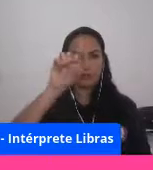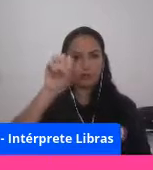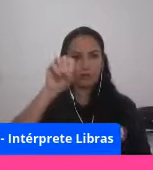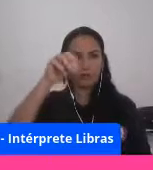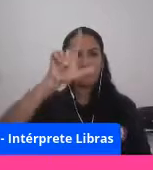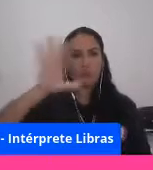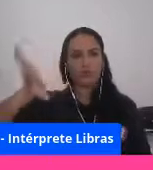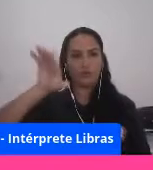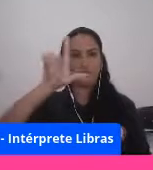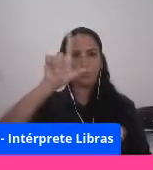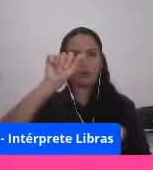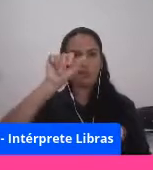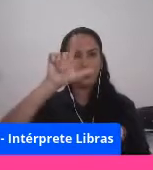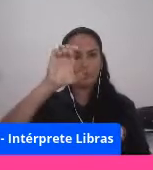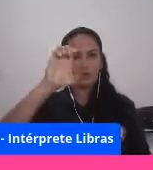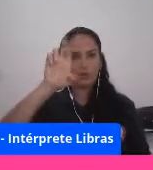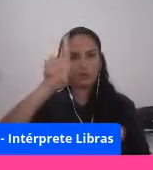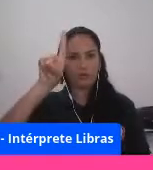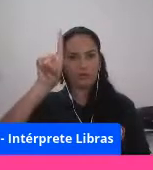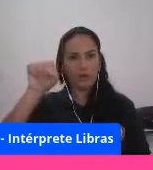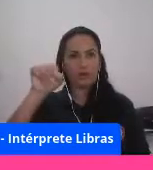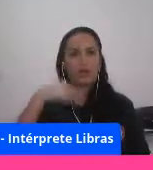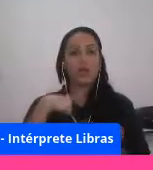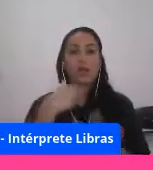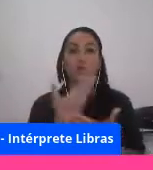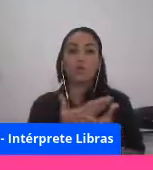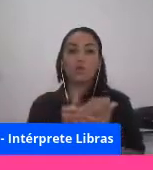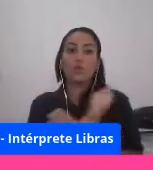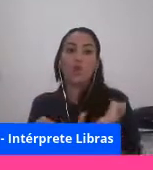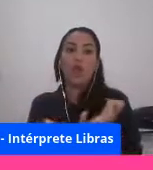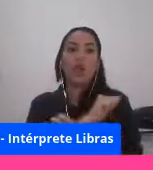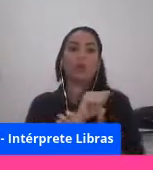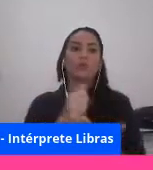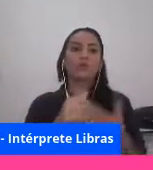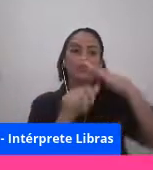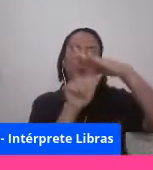sou graduando em física de materiais pela Universidade de Pernambuco.